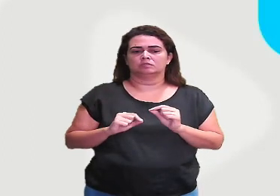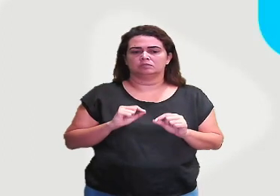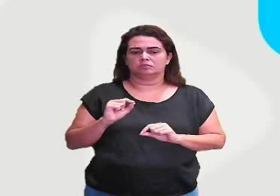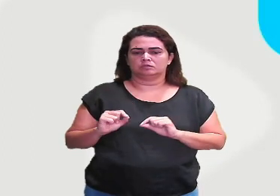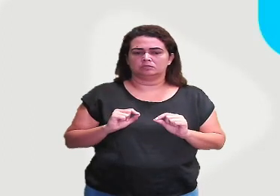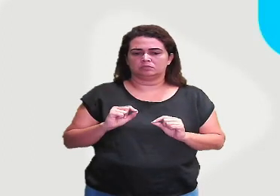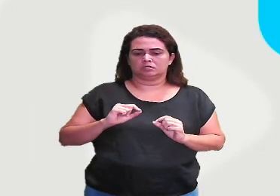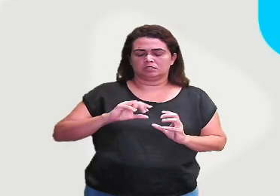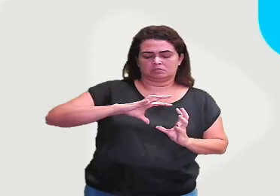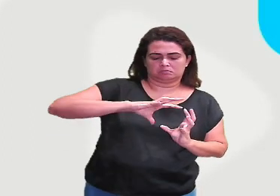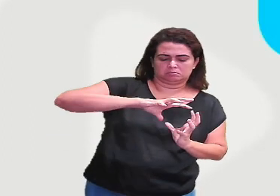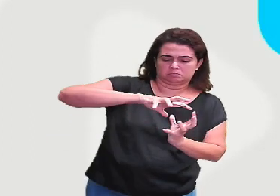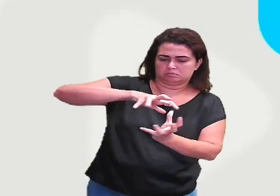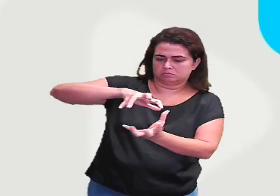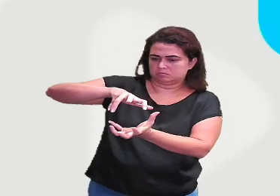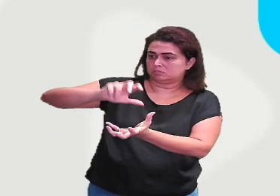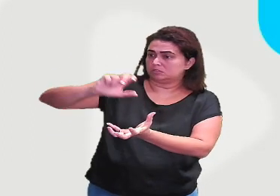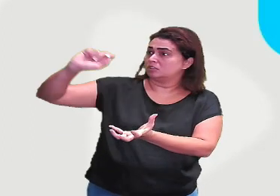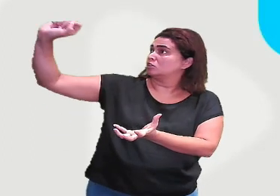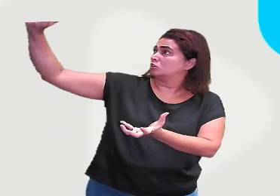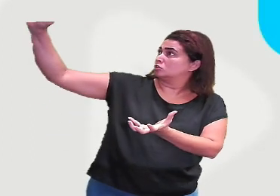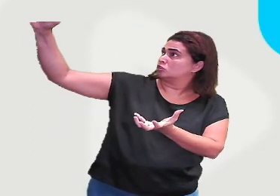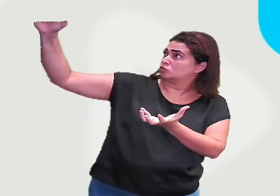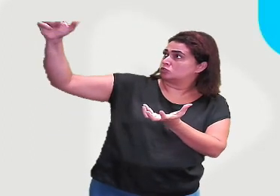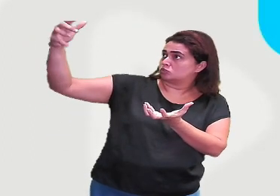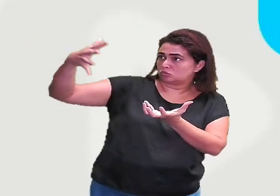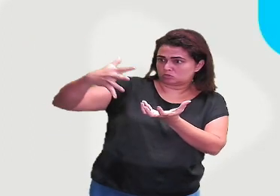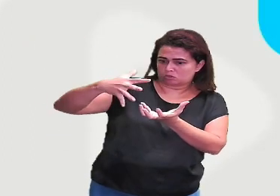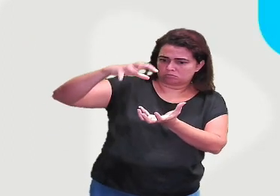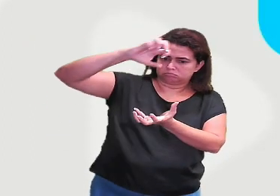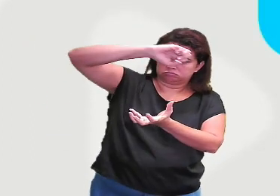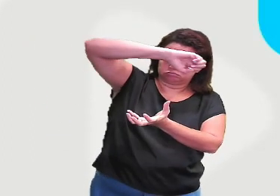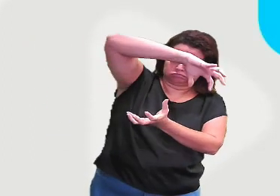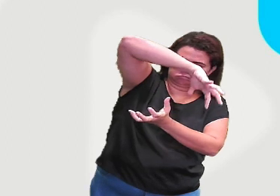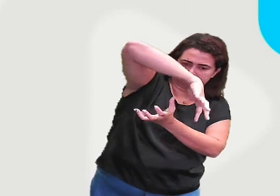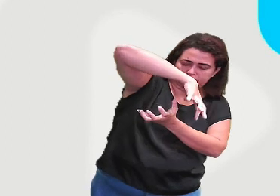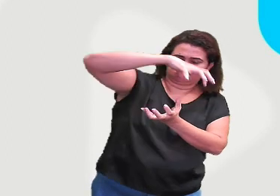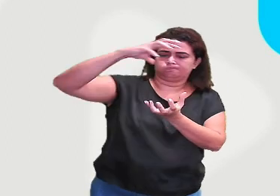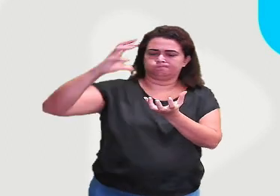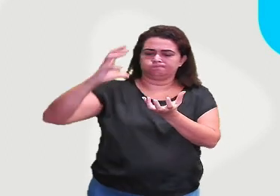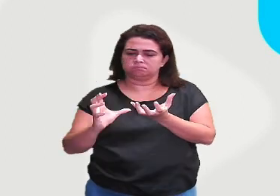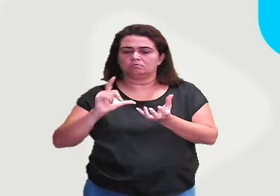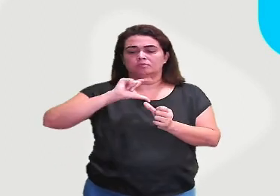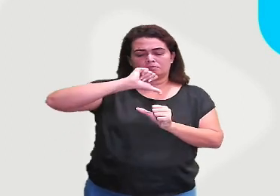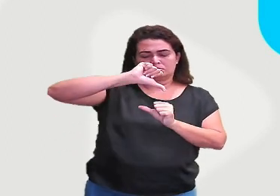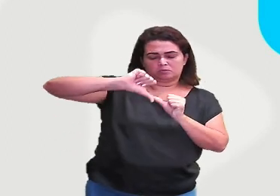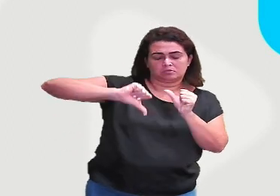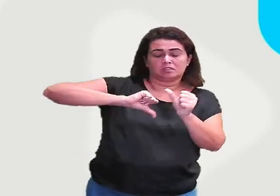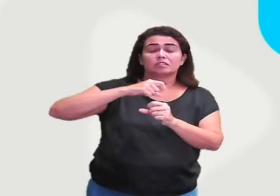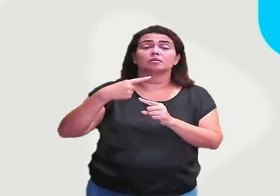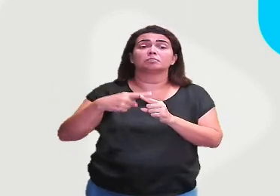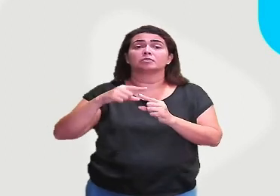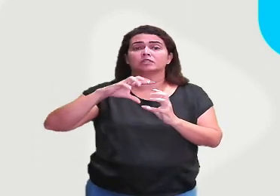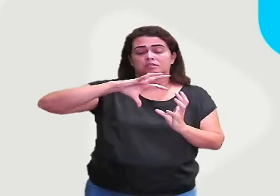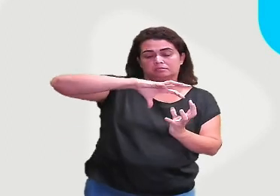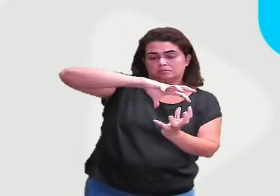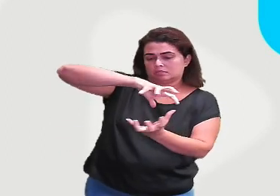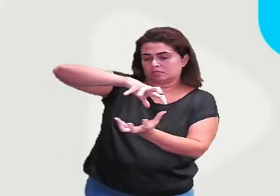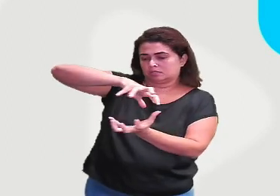pois a Terra realiza movimentos no espaço. E são movimentos da Terra que mudam a área que recebe a luz e o calor do Sol na